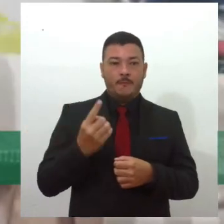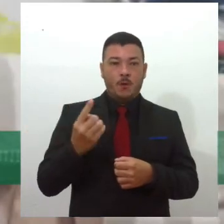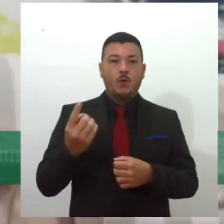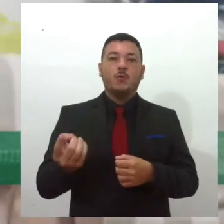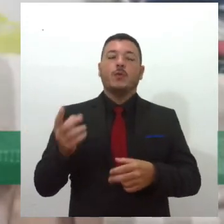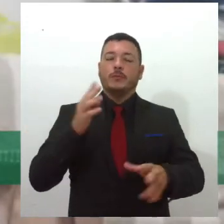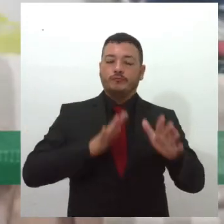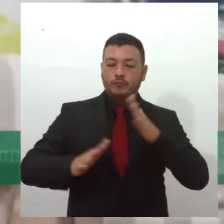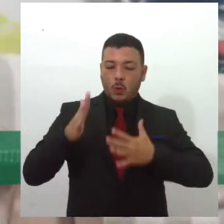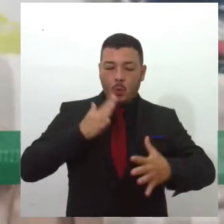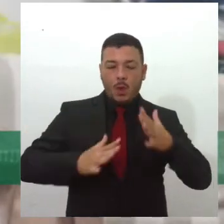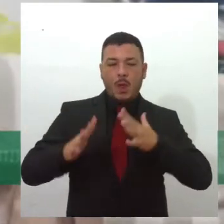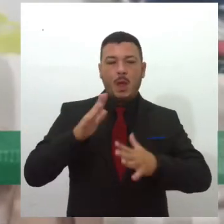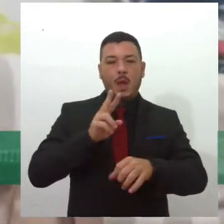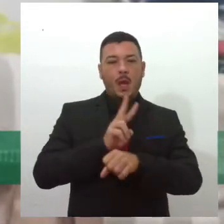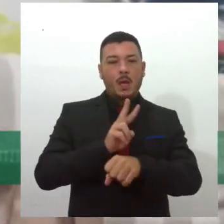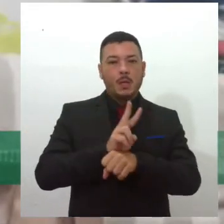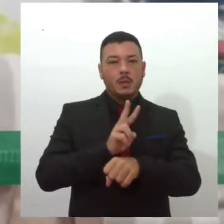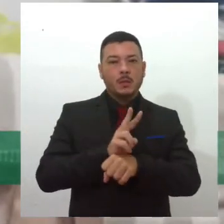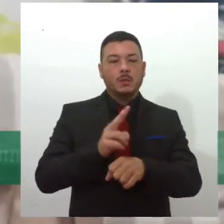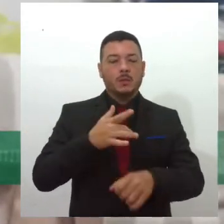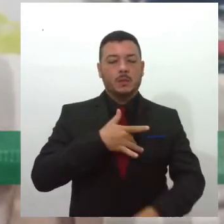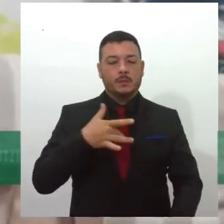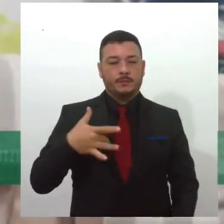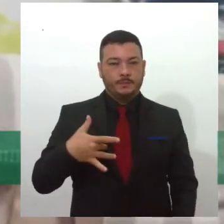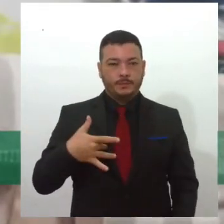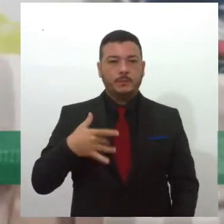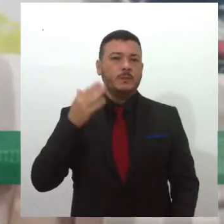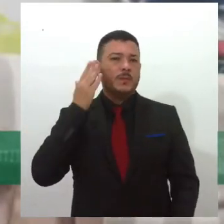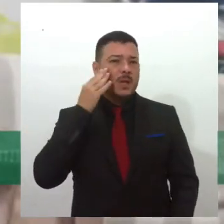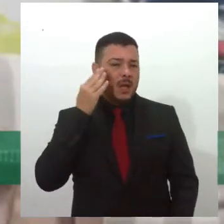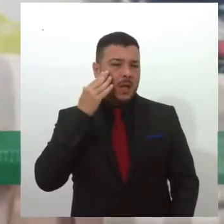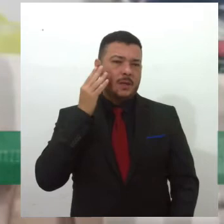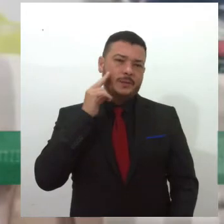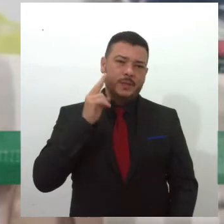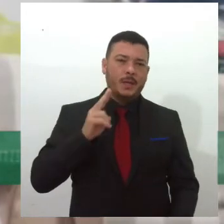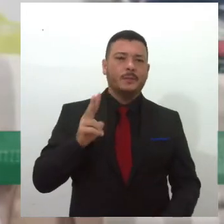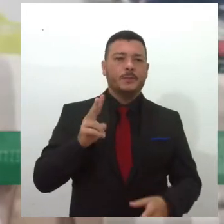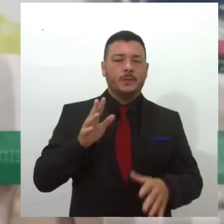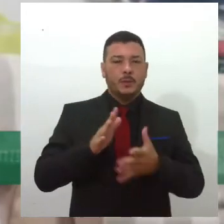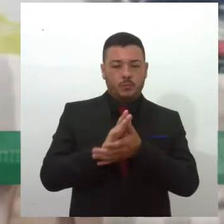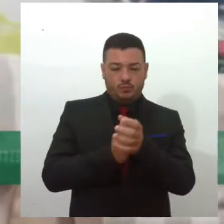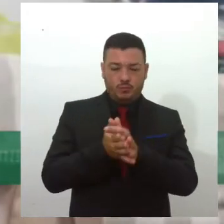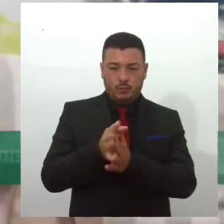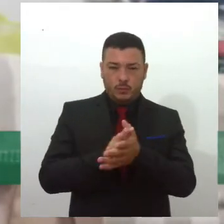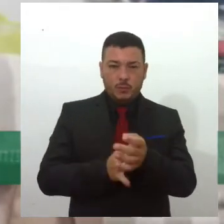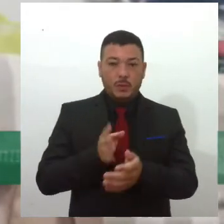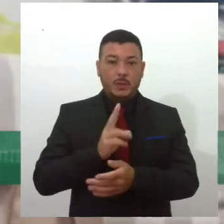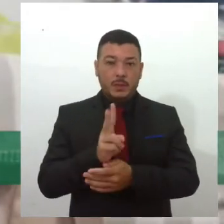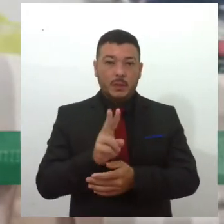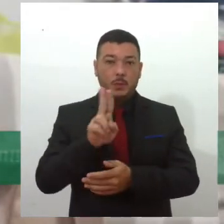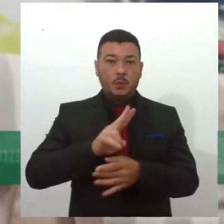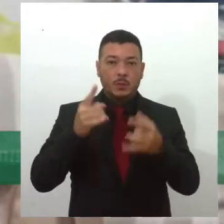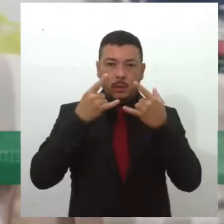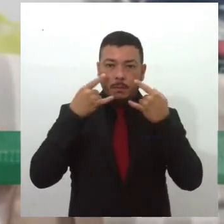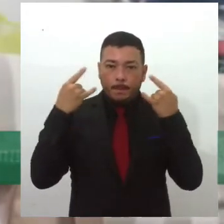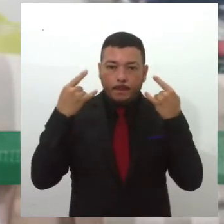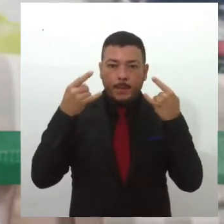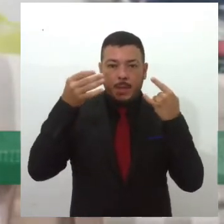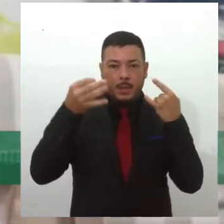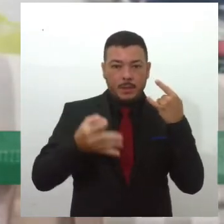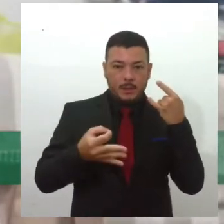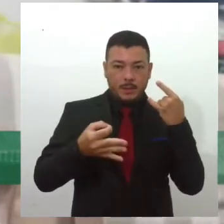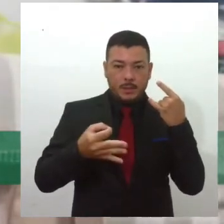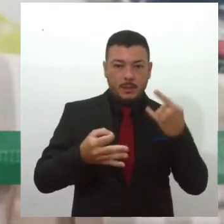saúde, voltam a se consultar. Claro que tomando cuidado de higienização das mãos, de usar a máscara adequada,